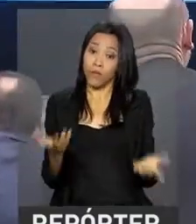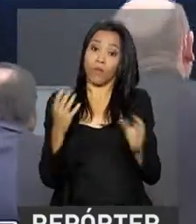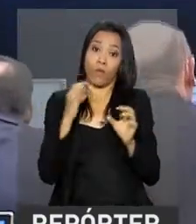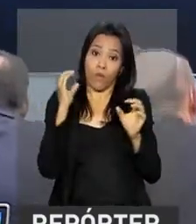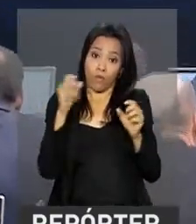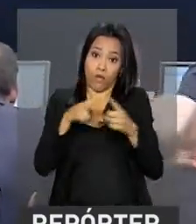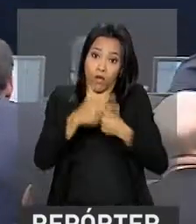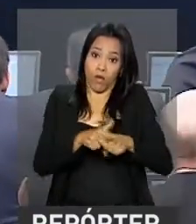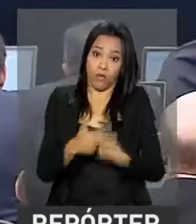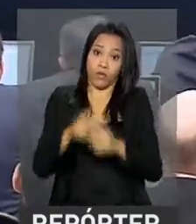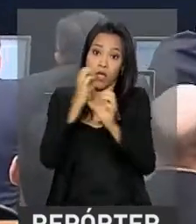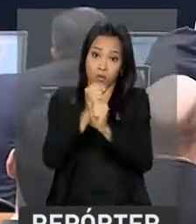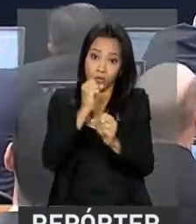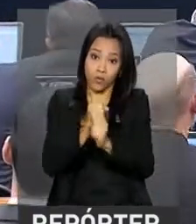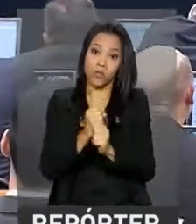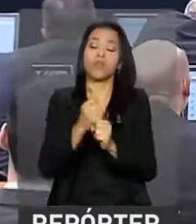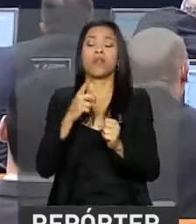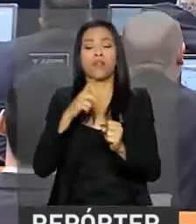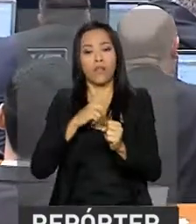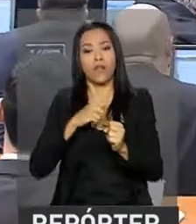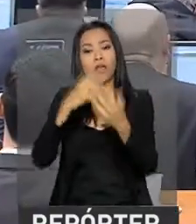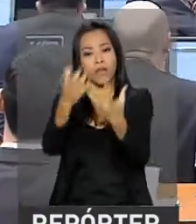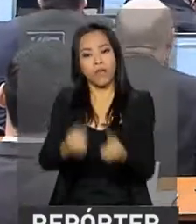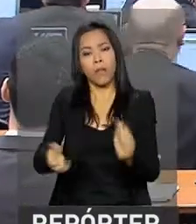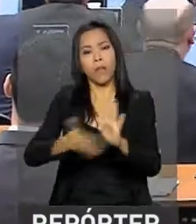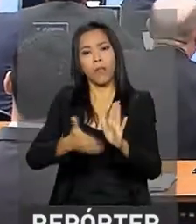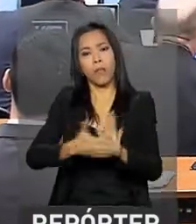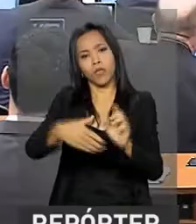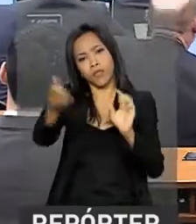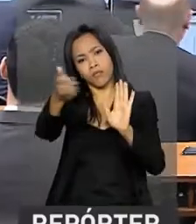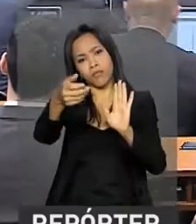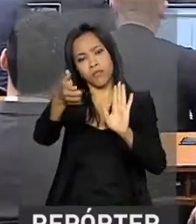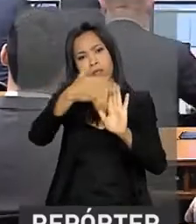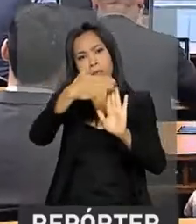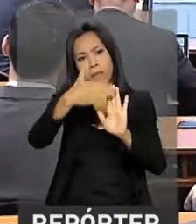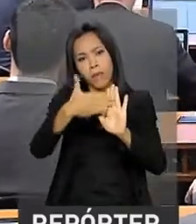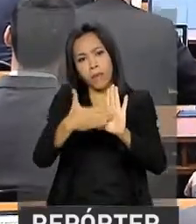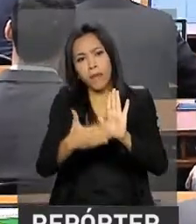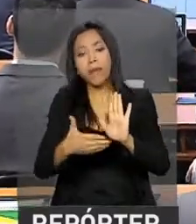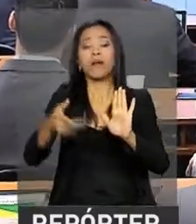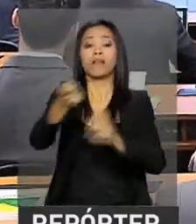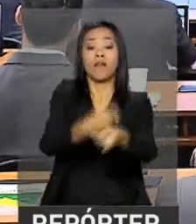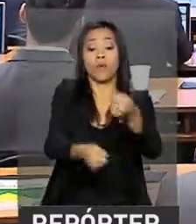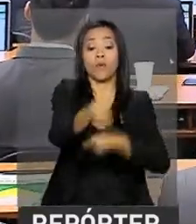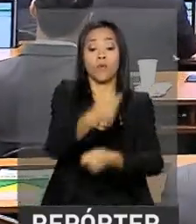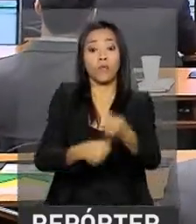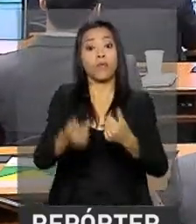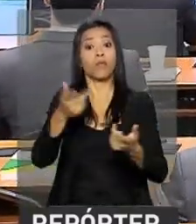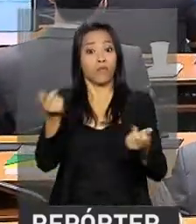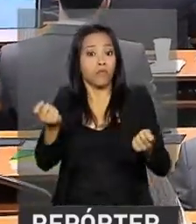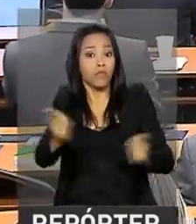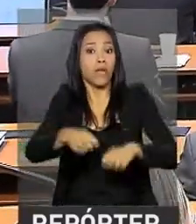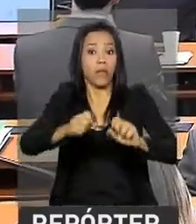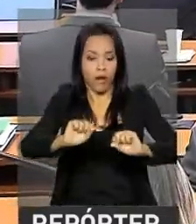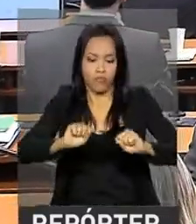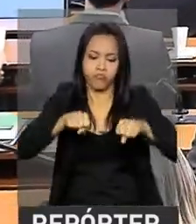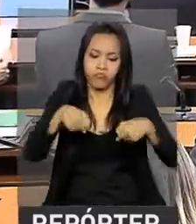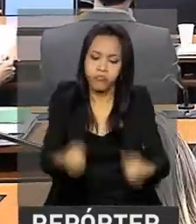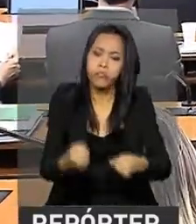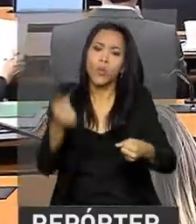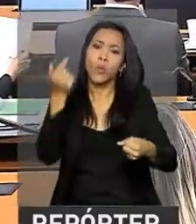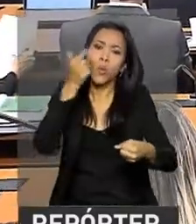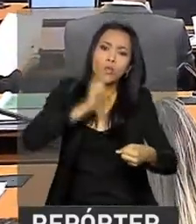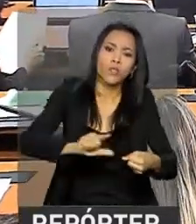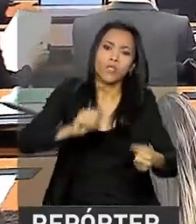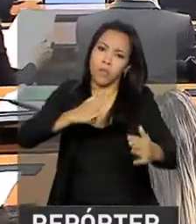fiscal, adotar uma série de medidas de reformas econômicas que permitam à economia brasileira voltar ao crescimento, ganhar